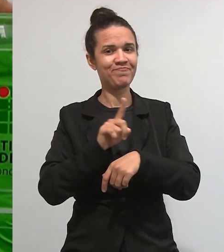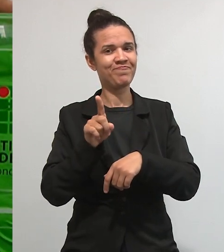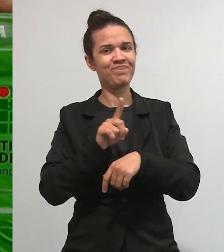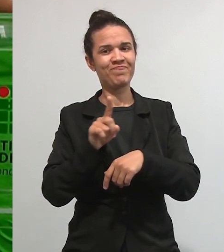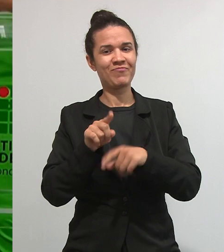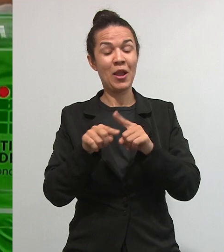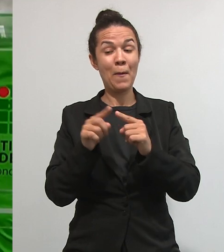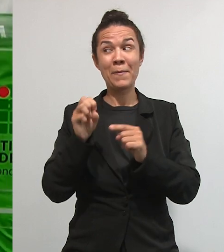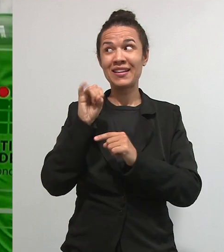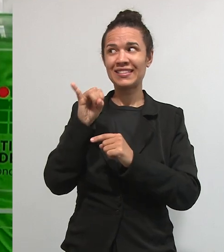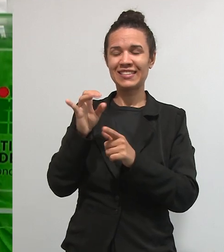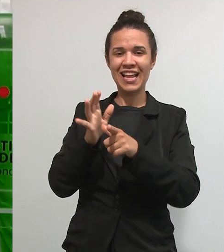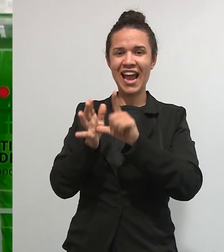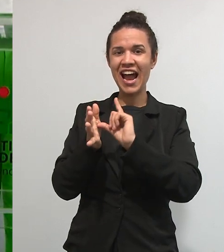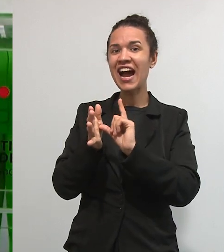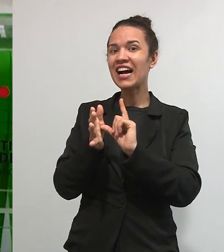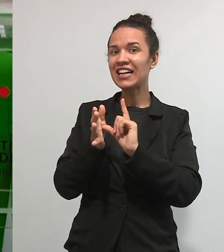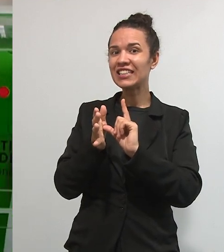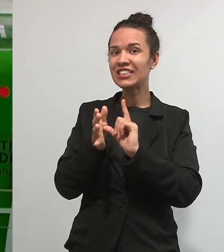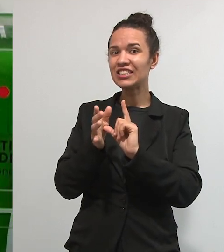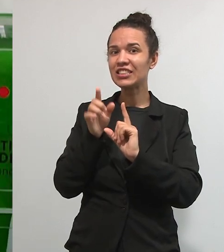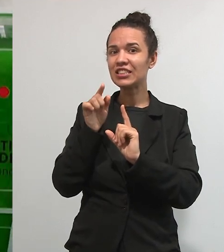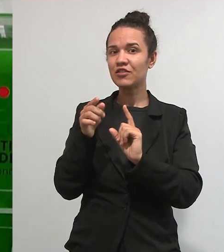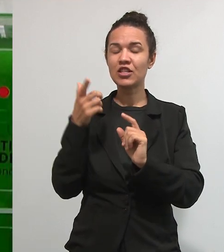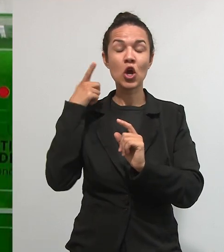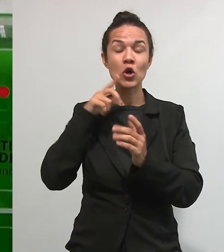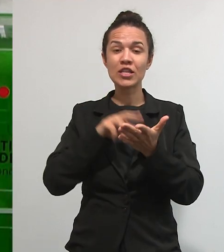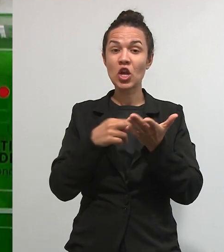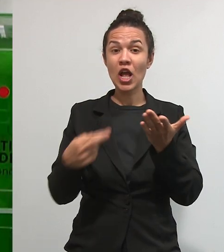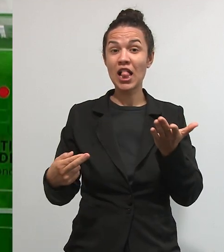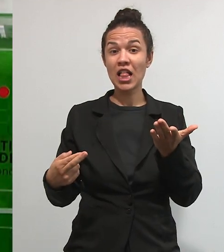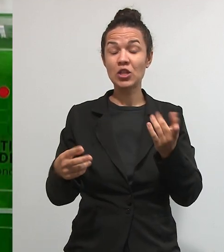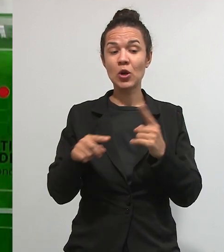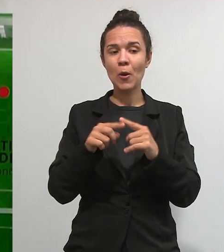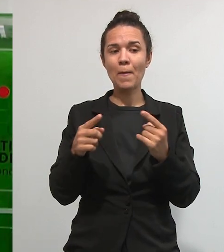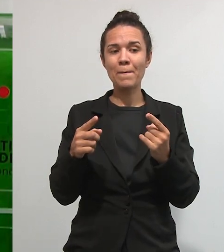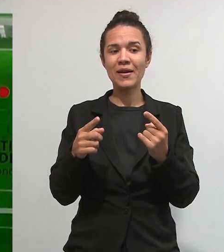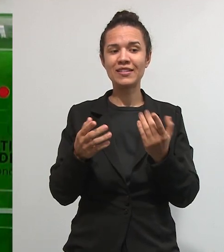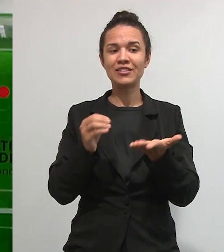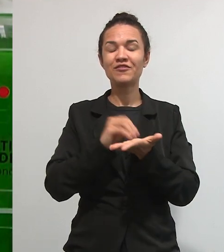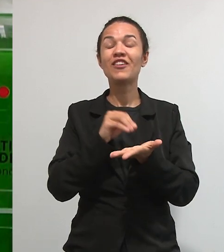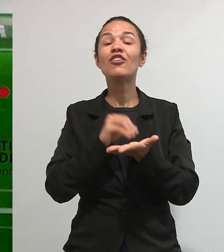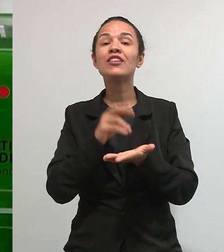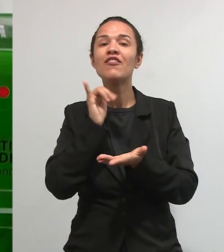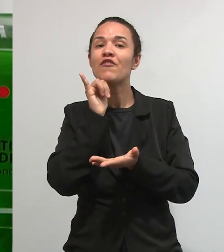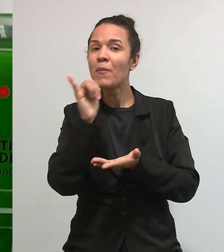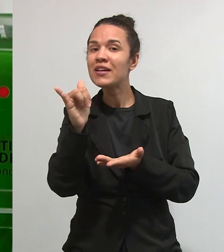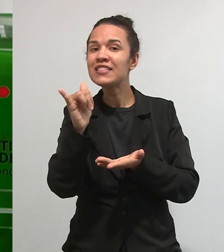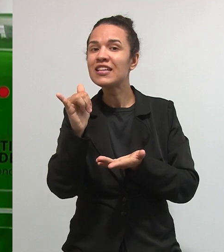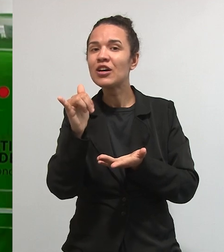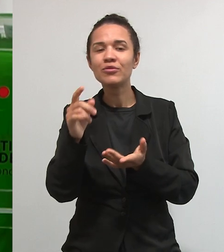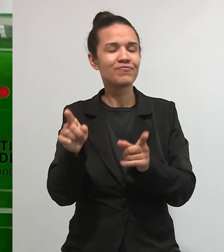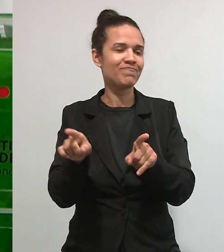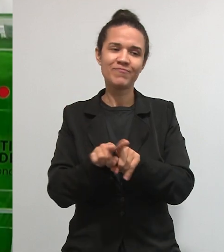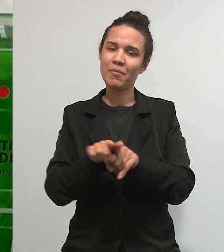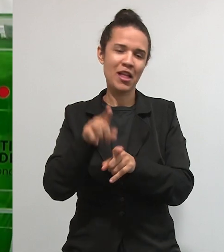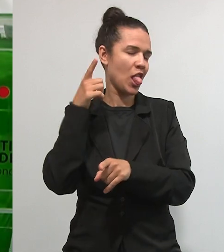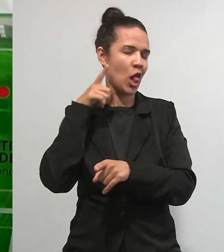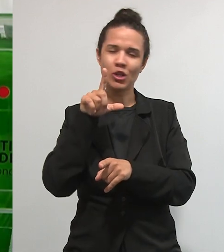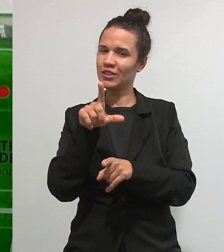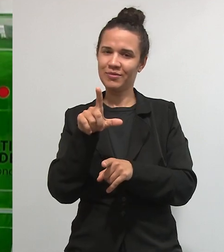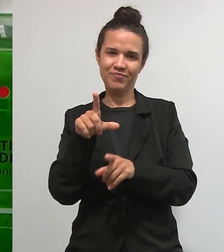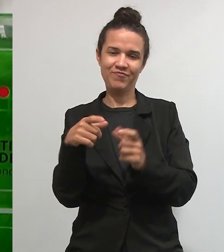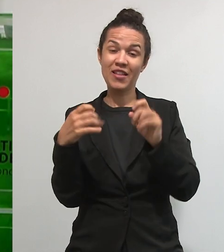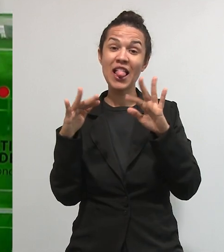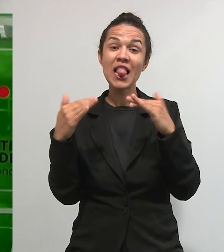entregasse antes esse relatório, chegar lá 10 horas, mas pela metade? Ia servir? Também não, porque não ia ter relevância. Então, por isso